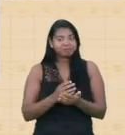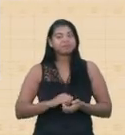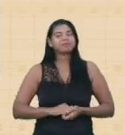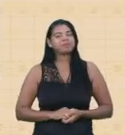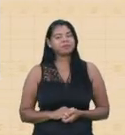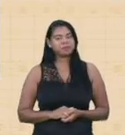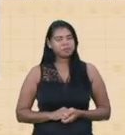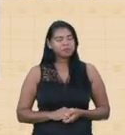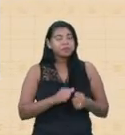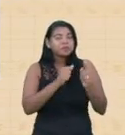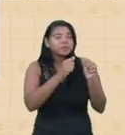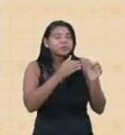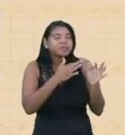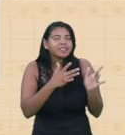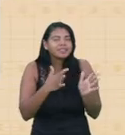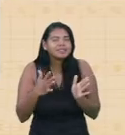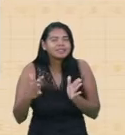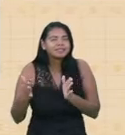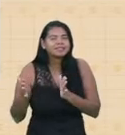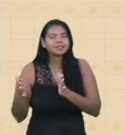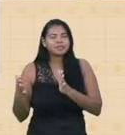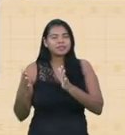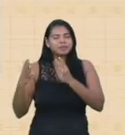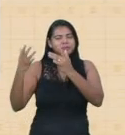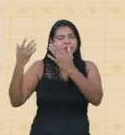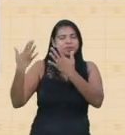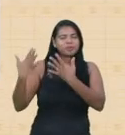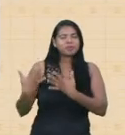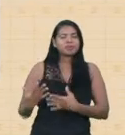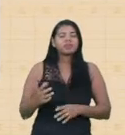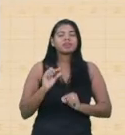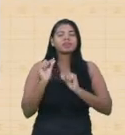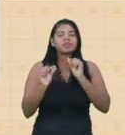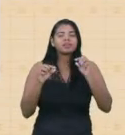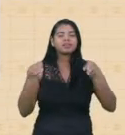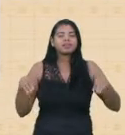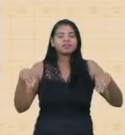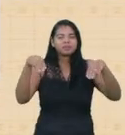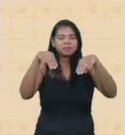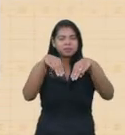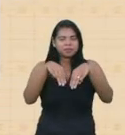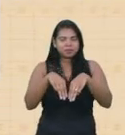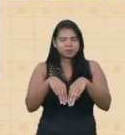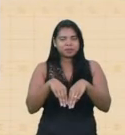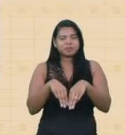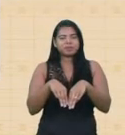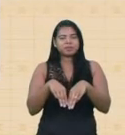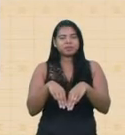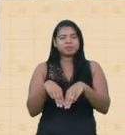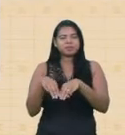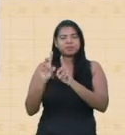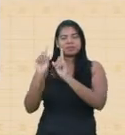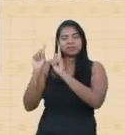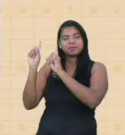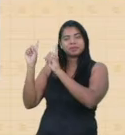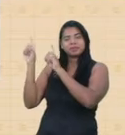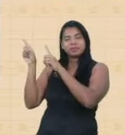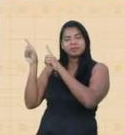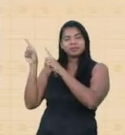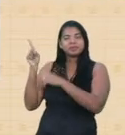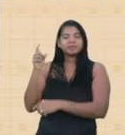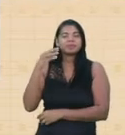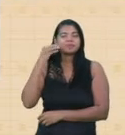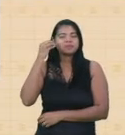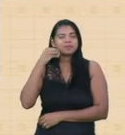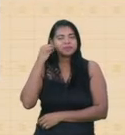a sequência da explanação do que é o campo magnético. Então, tá aí nessa imagem a experiência